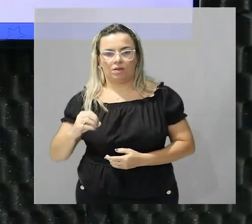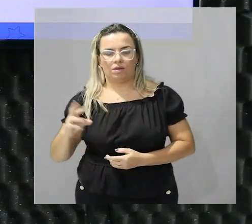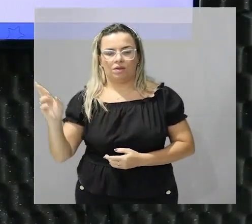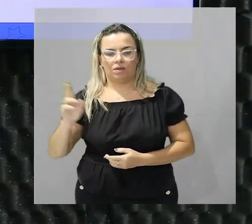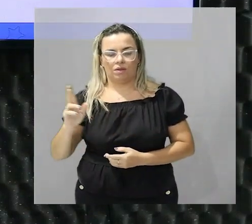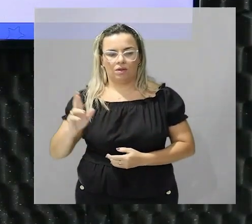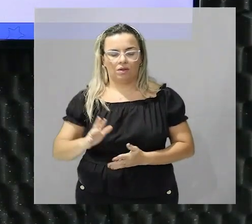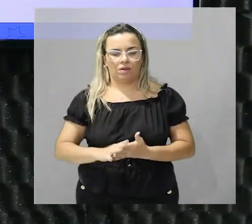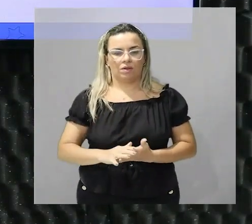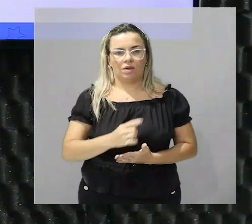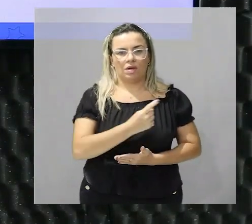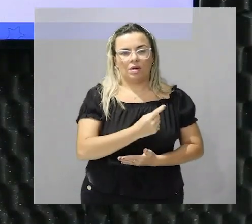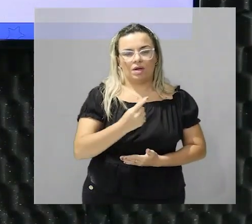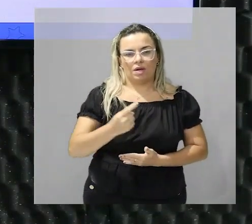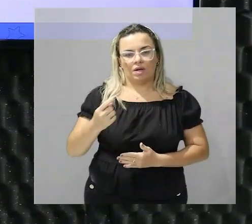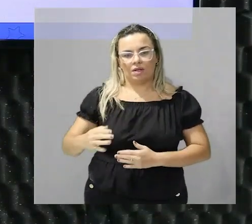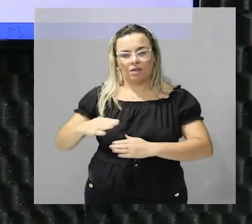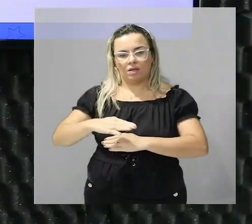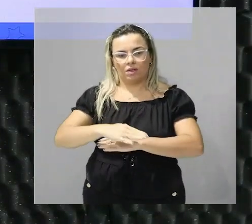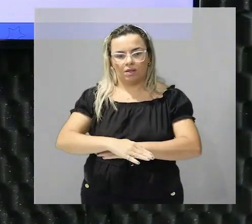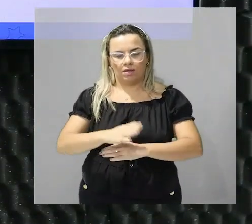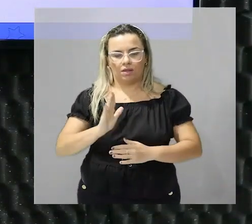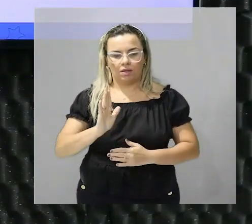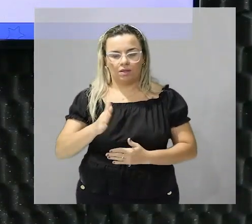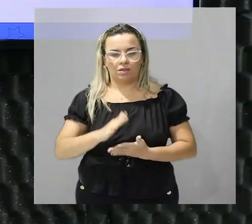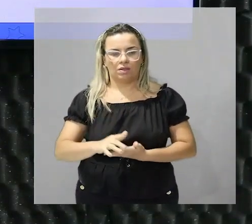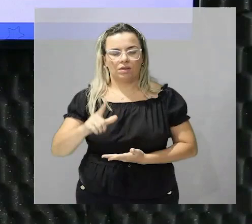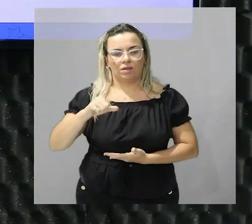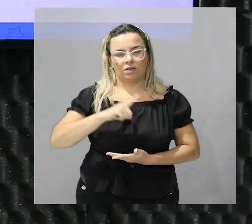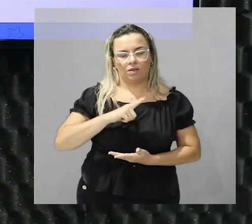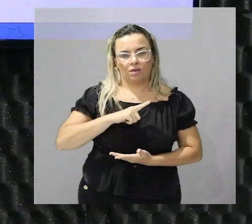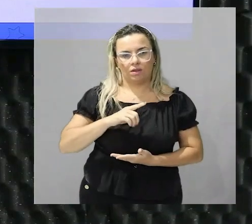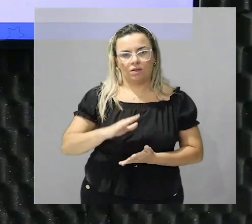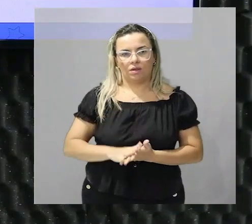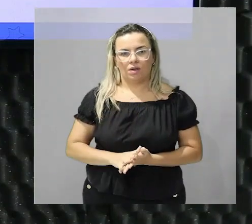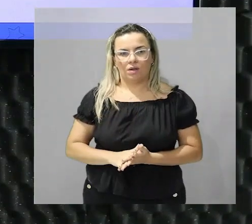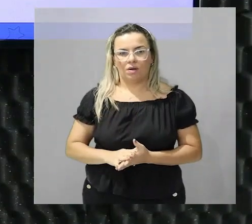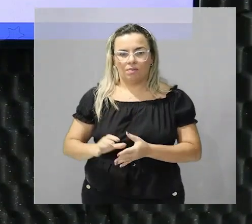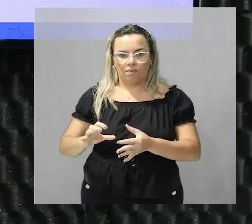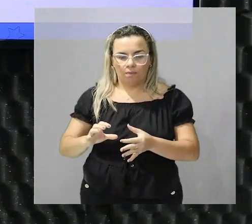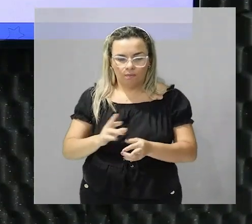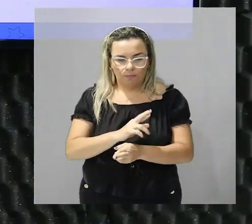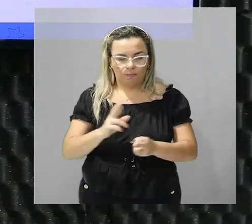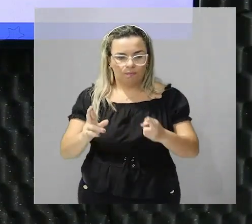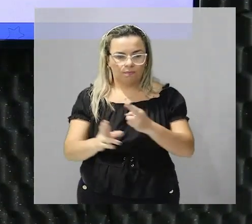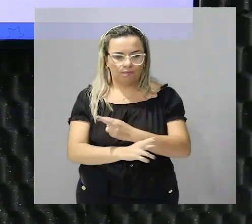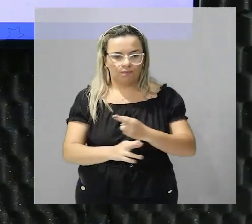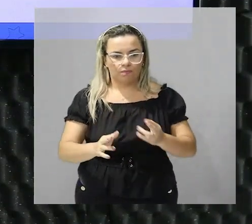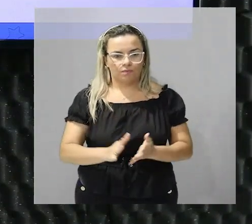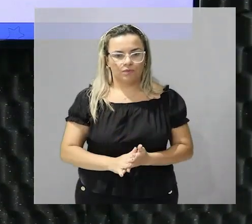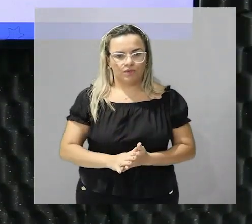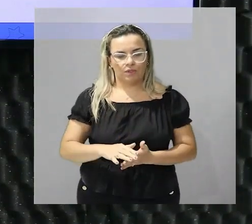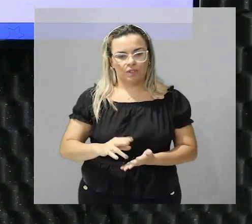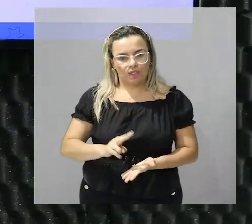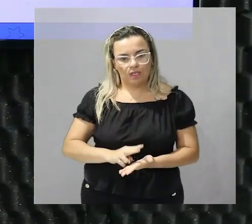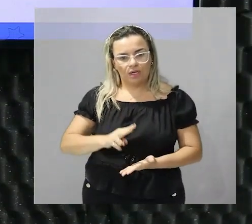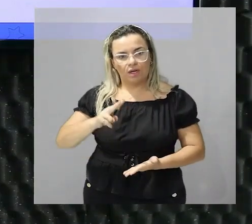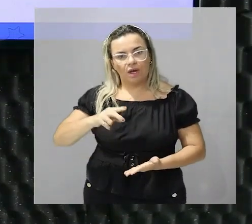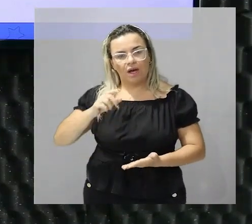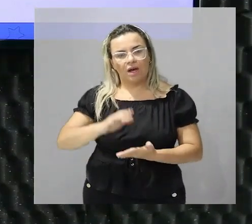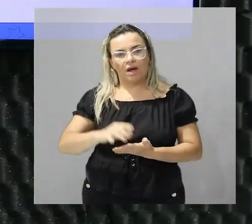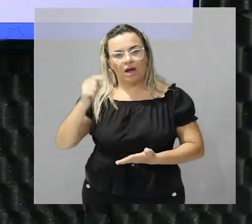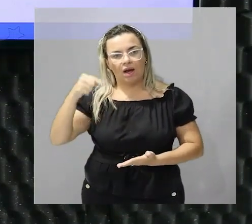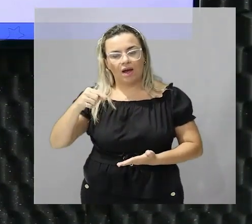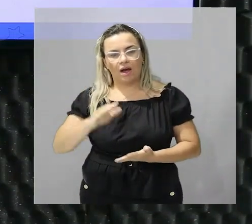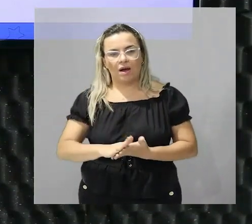Gente, para cada estacionamento, aqui a gente já tem, né, um consenso de que o mais vantajoso para ela é